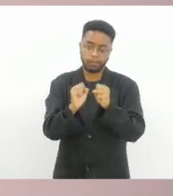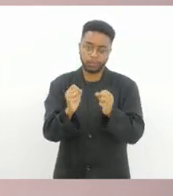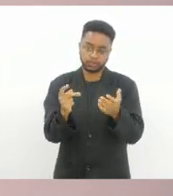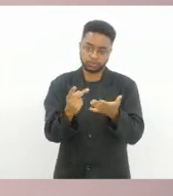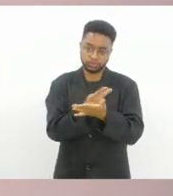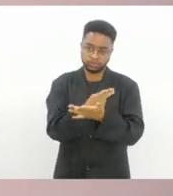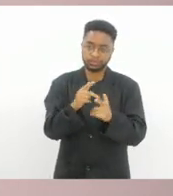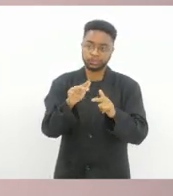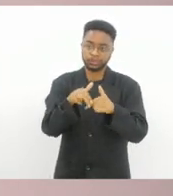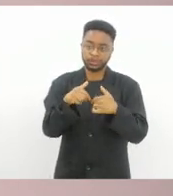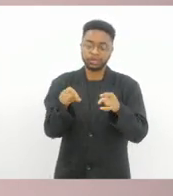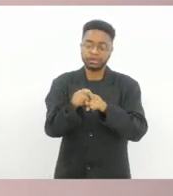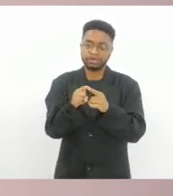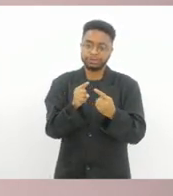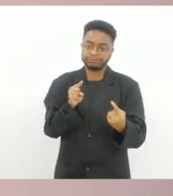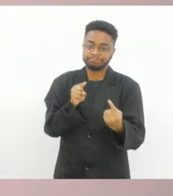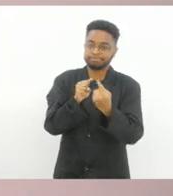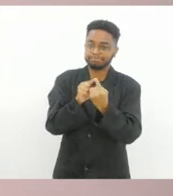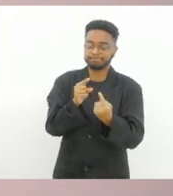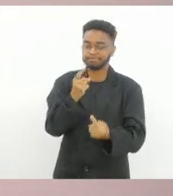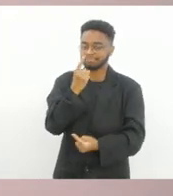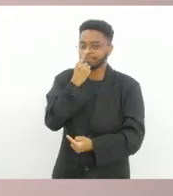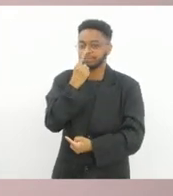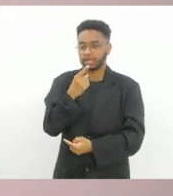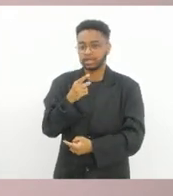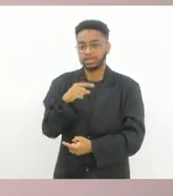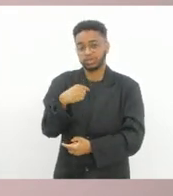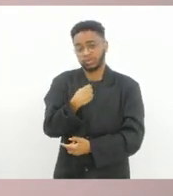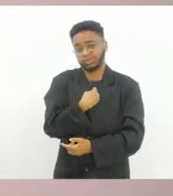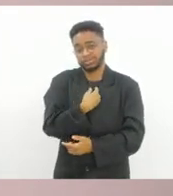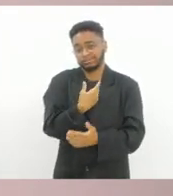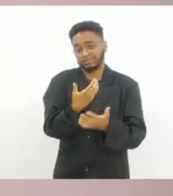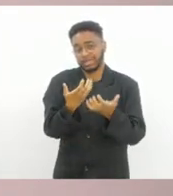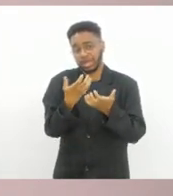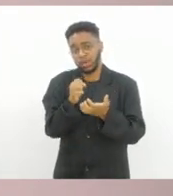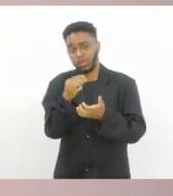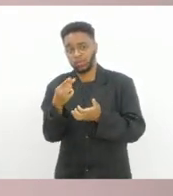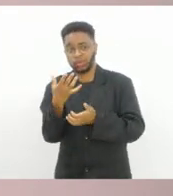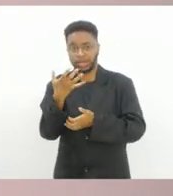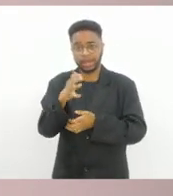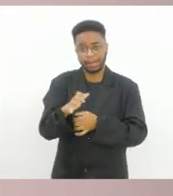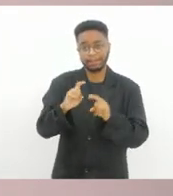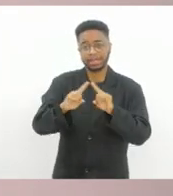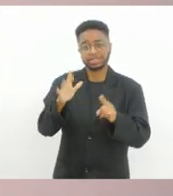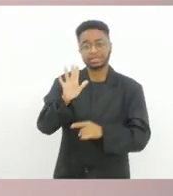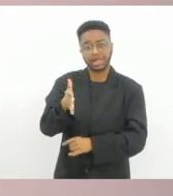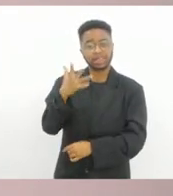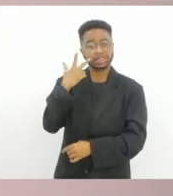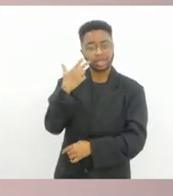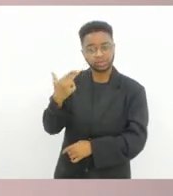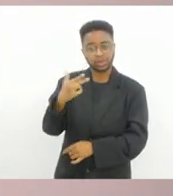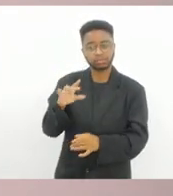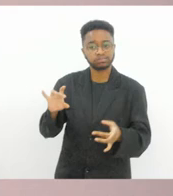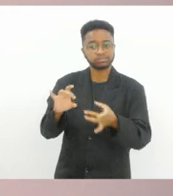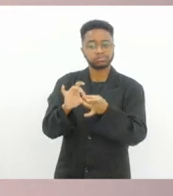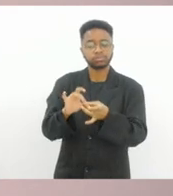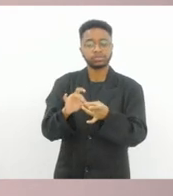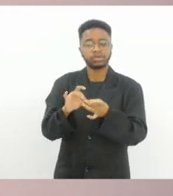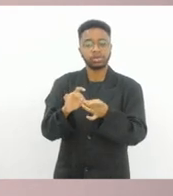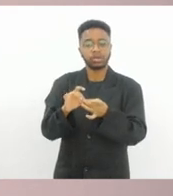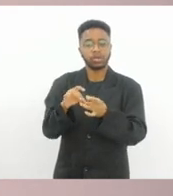pela identificação com esse gênero que vem, a gente querendo ou não, né, mas já vem naturalmente pela construção social que a gente